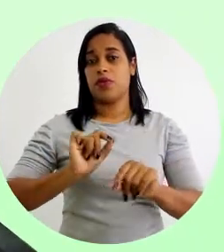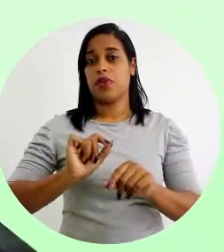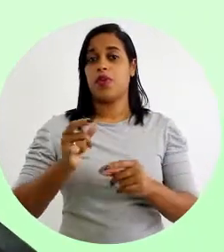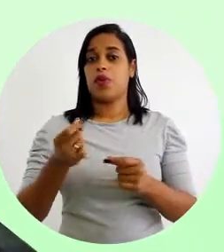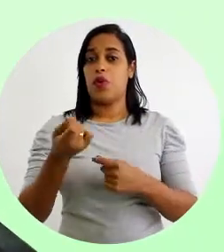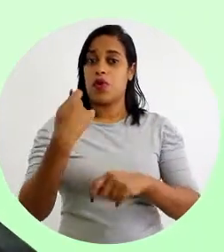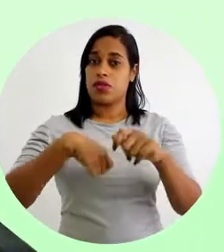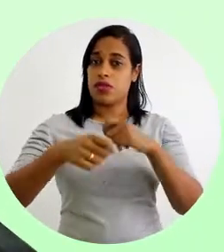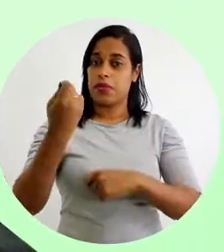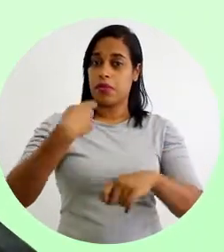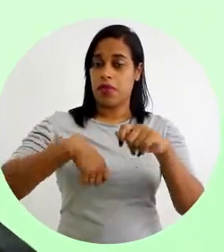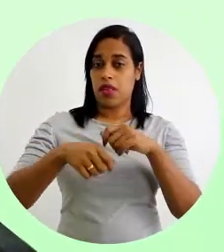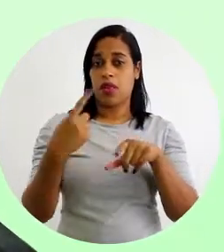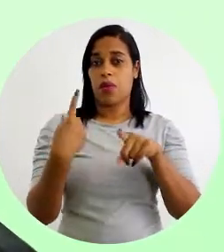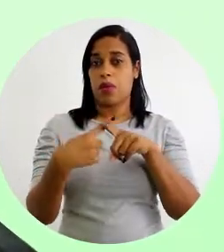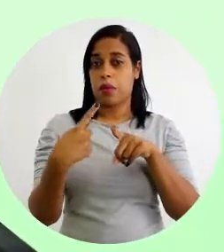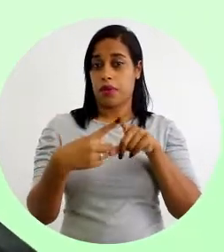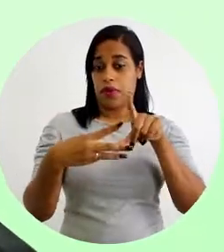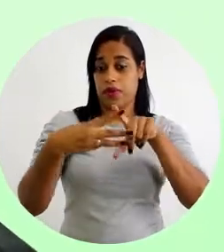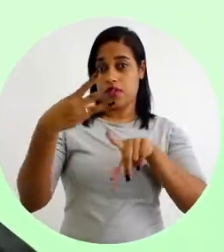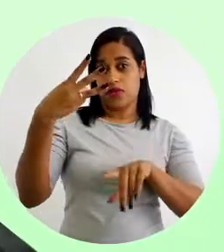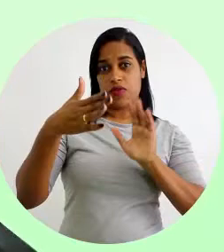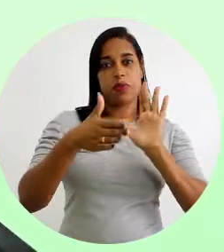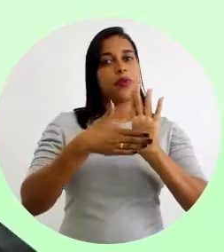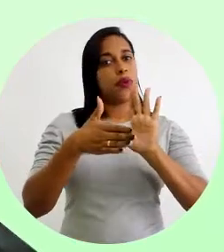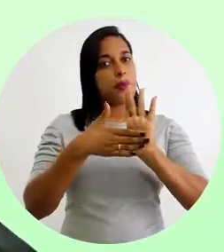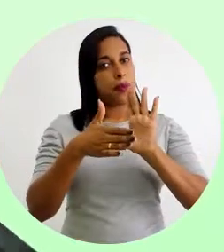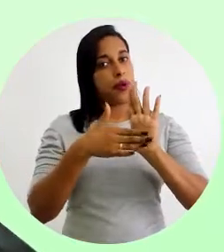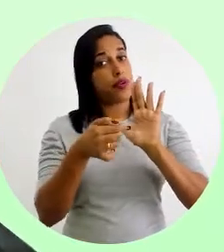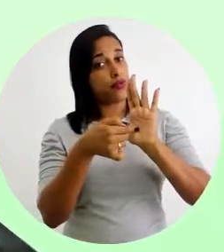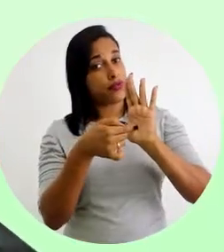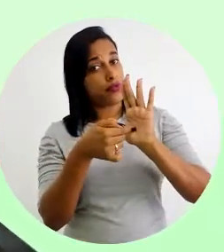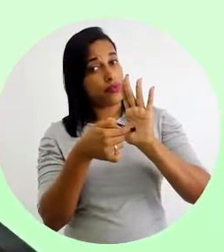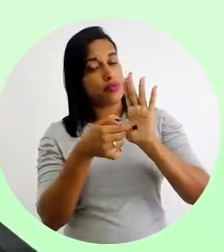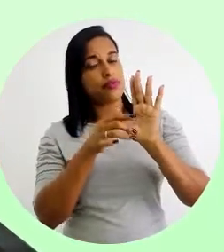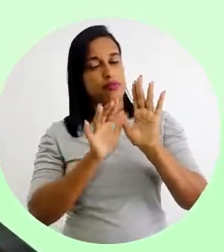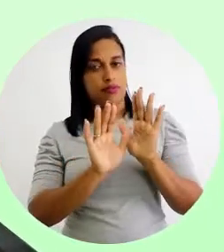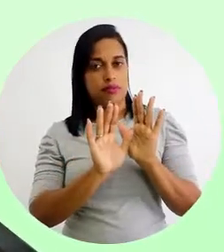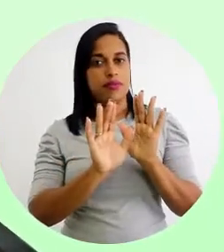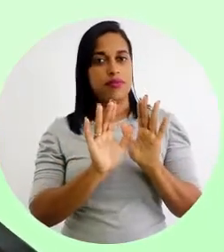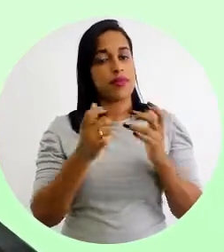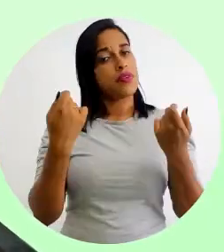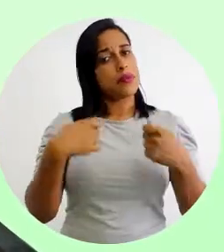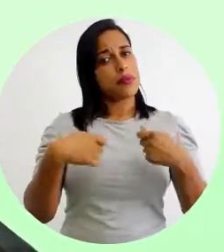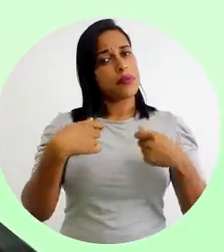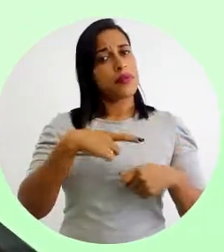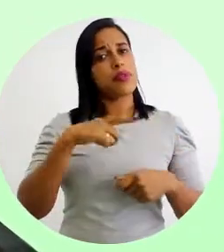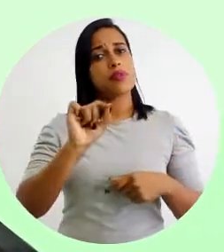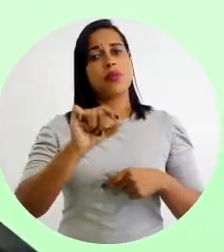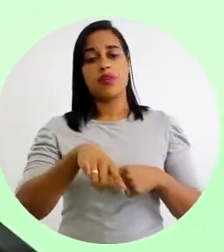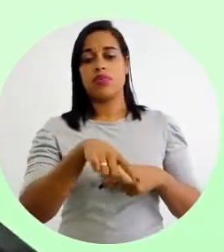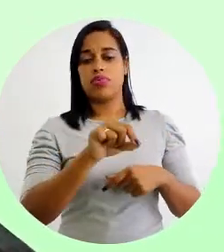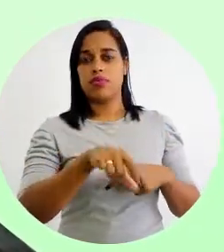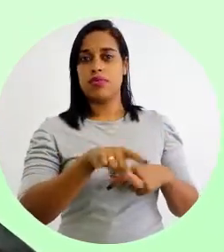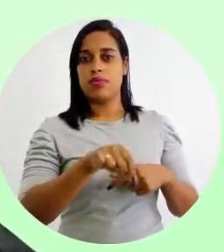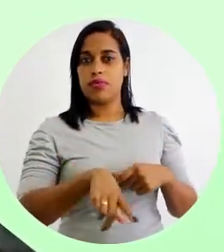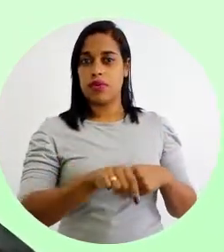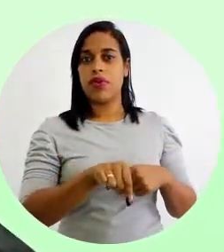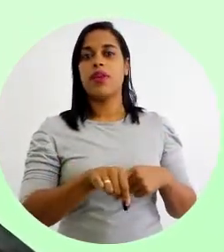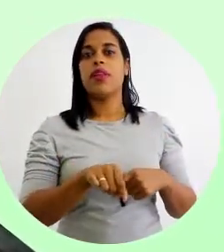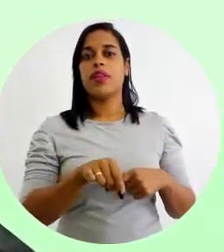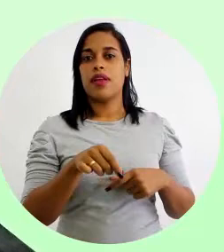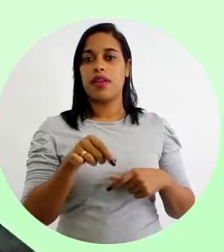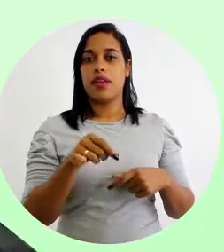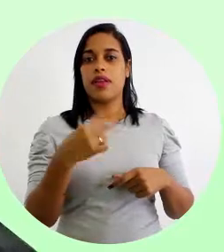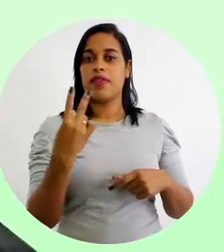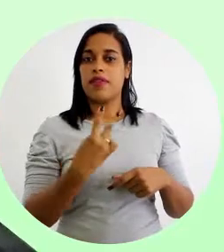no caso do orçamento, porque entre aquelas três propostas no mínimo, a gente tem que escolher a